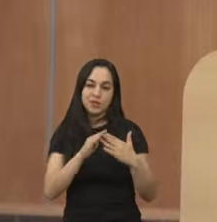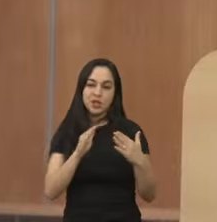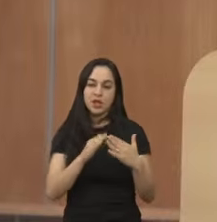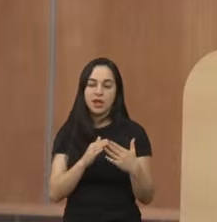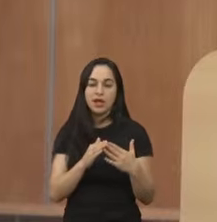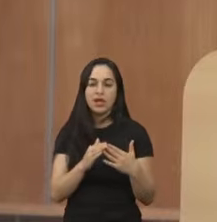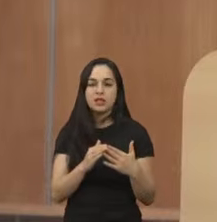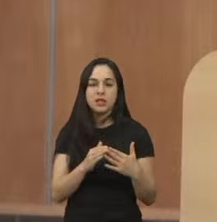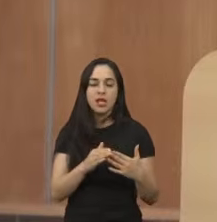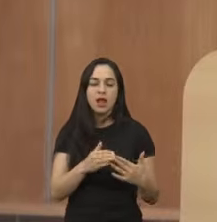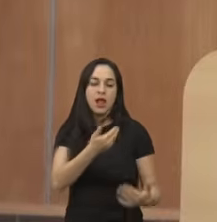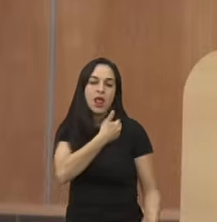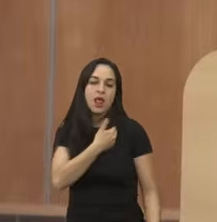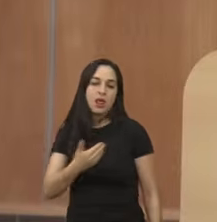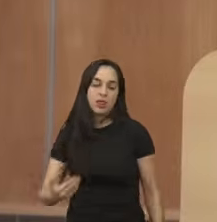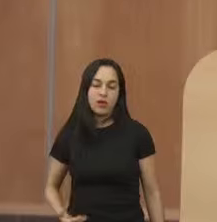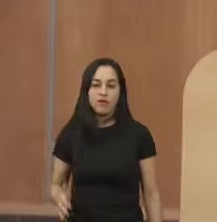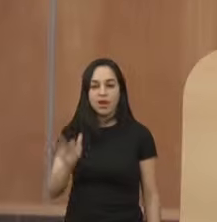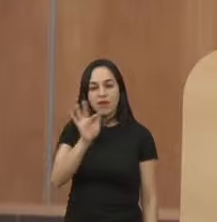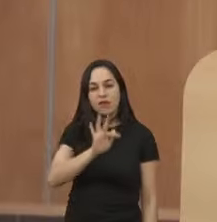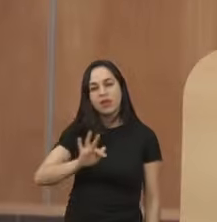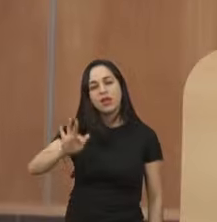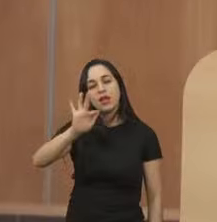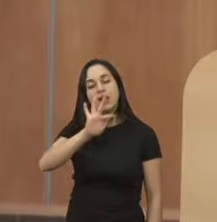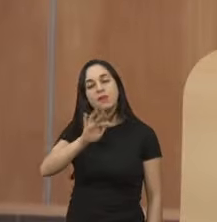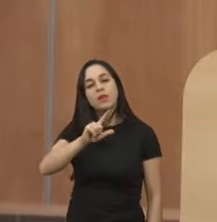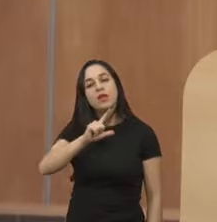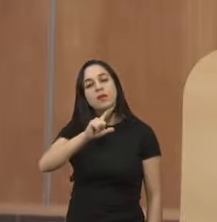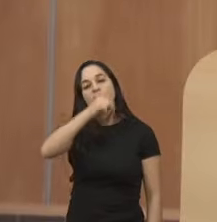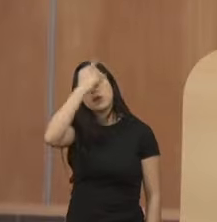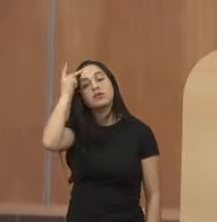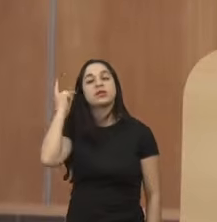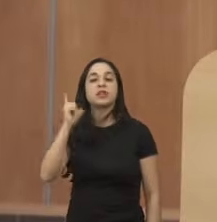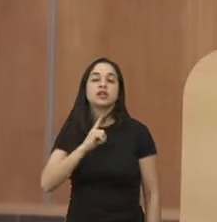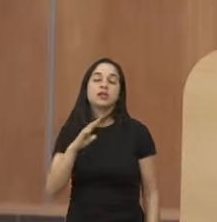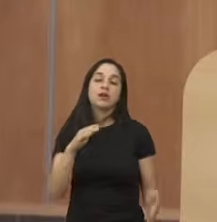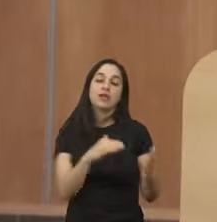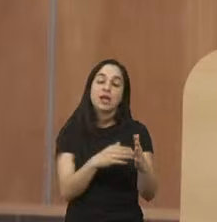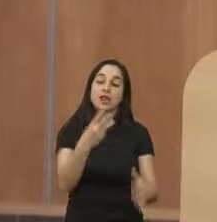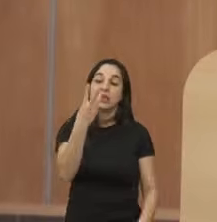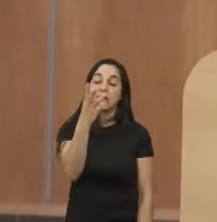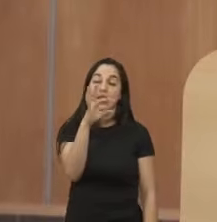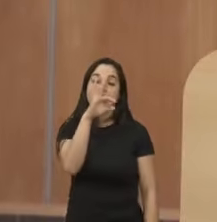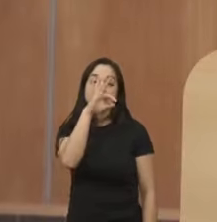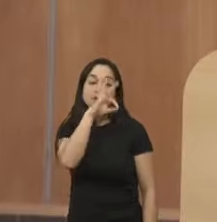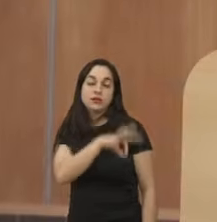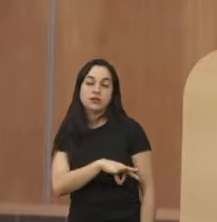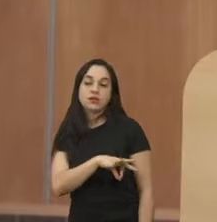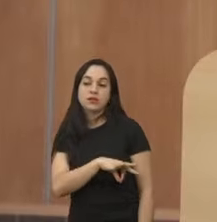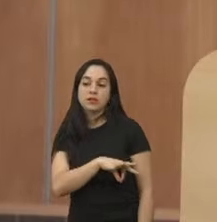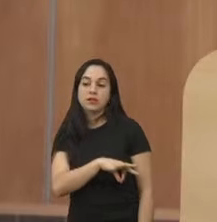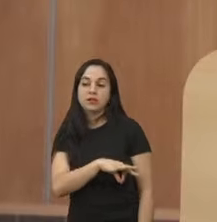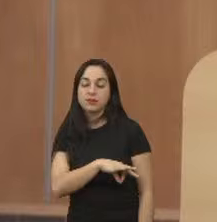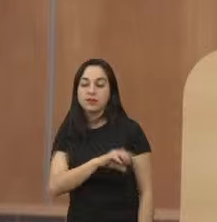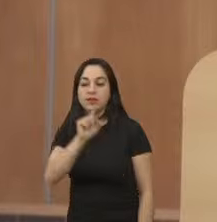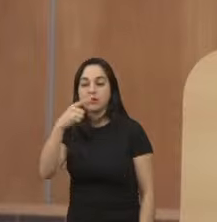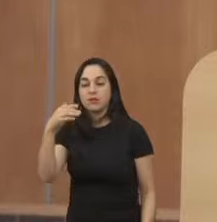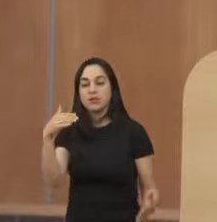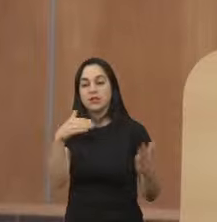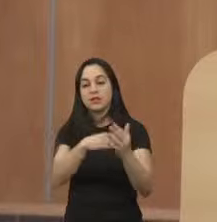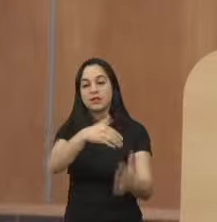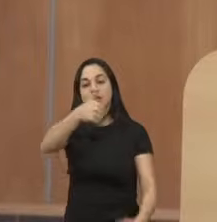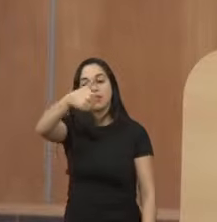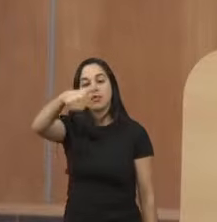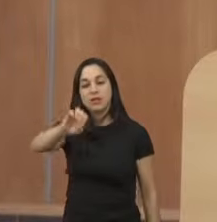fase inicial era para pessoas que tinham até uma renda de 3 salários mínimos. Depois chegou até 10. E